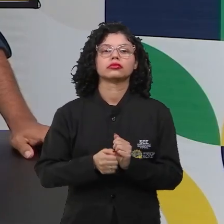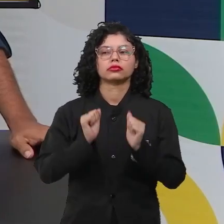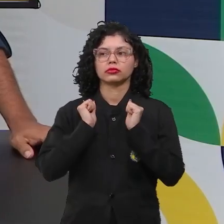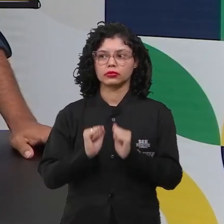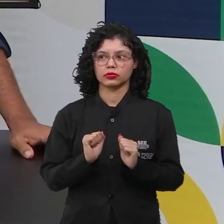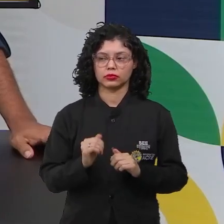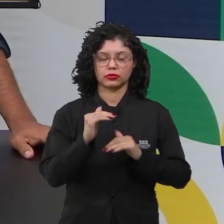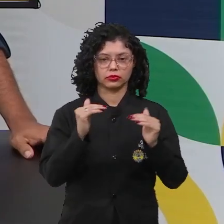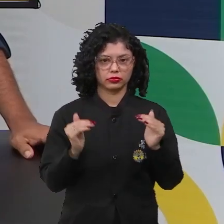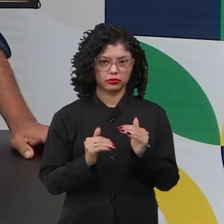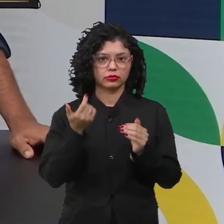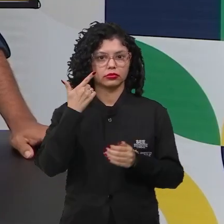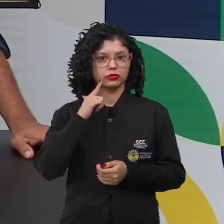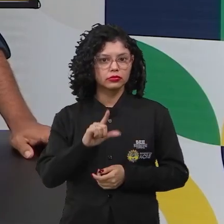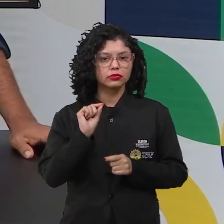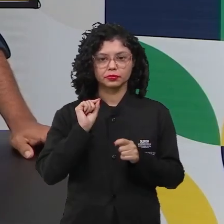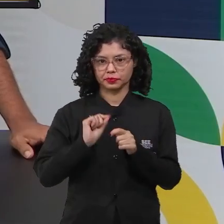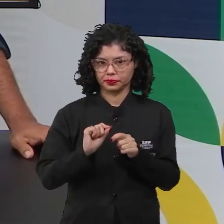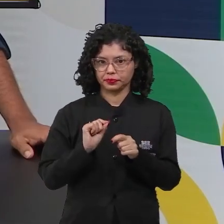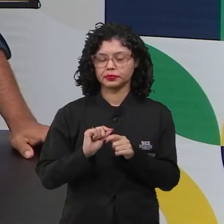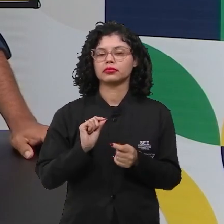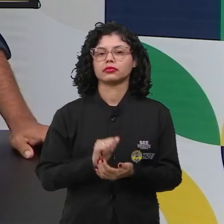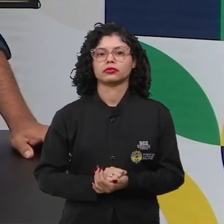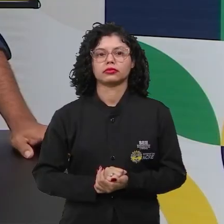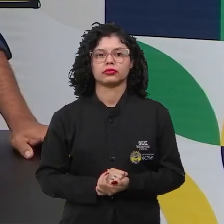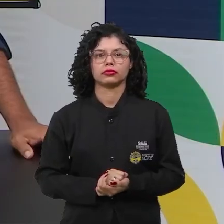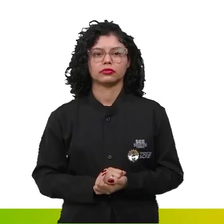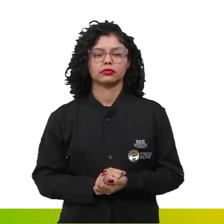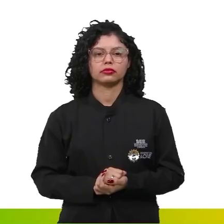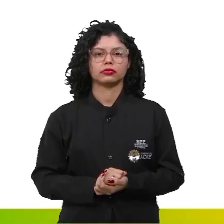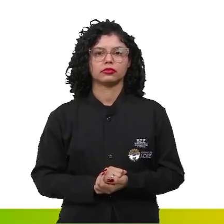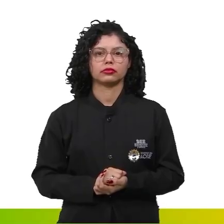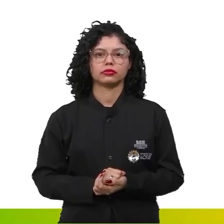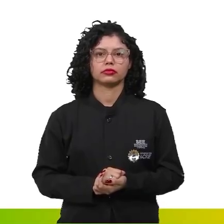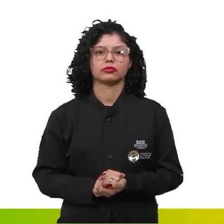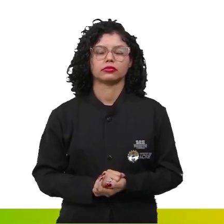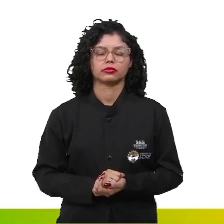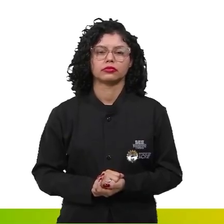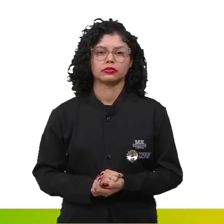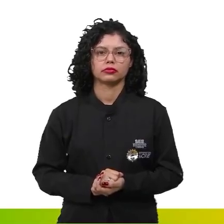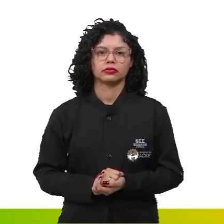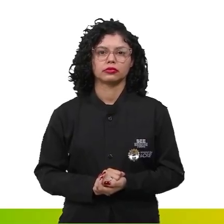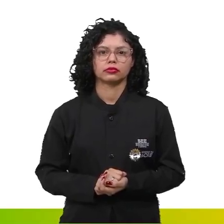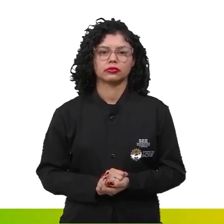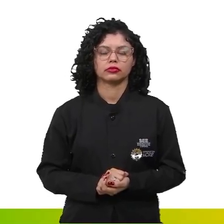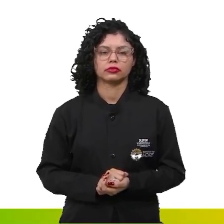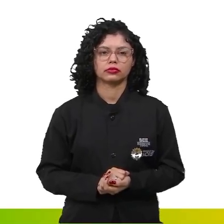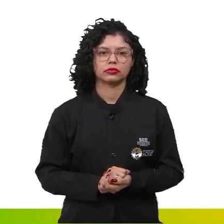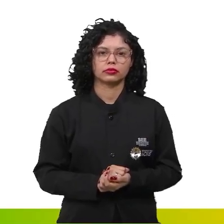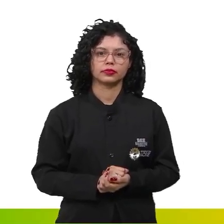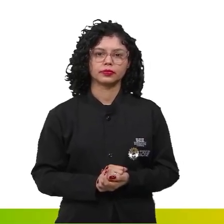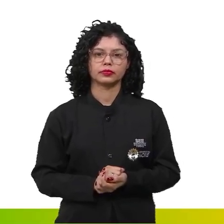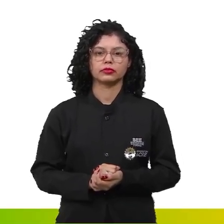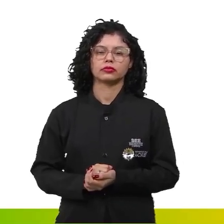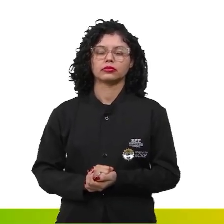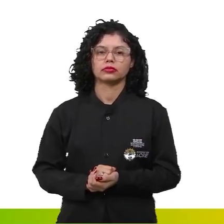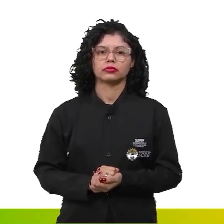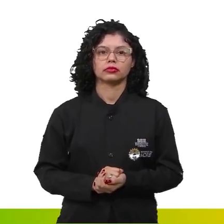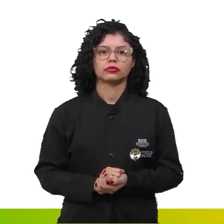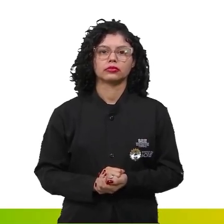todo mundo consiga realizar a dinâmica, tá bom? Esse seria o sentido, adaptar as regras, basicamente seria isso, ou equipamentos,